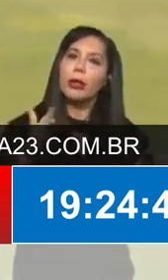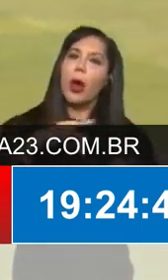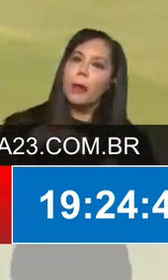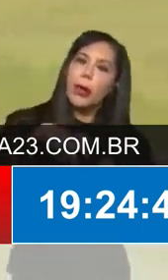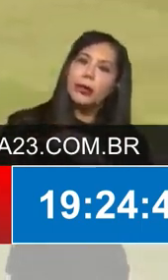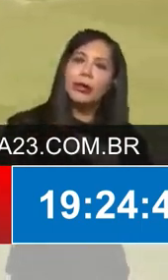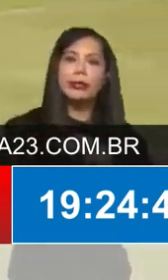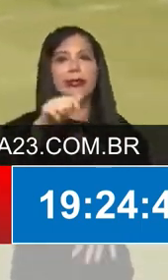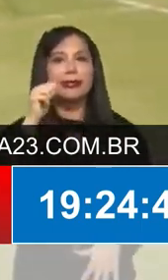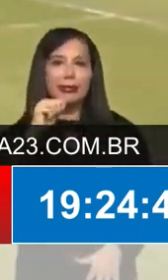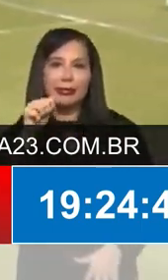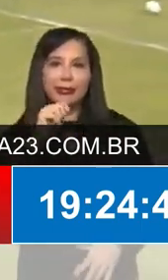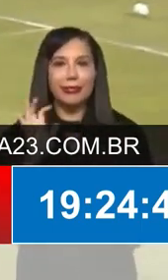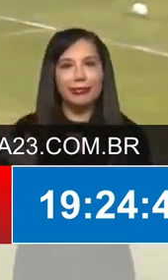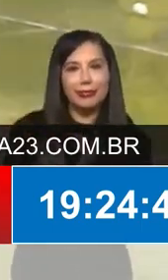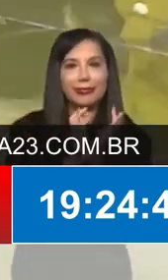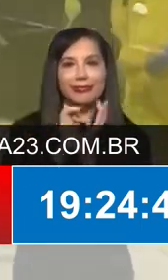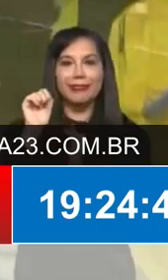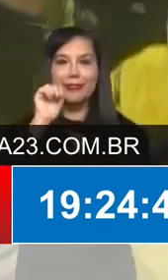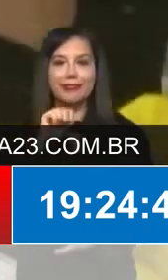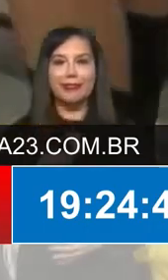mulheres.